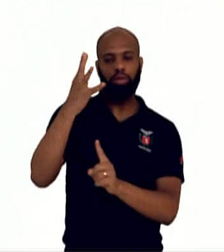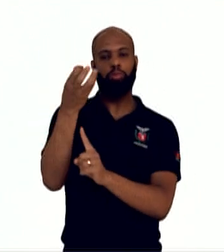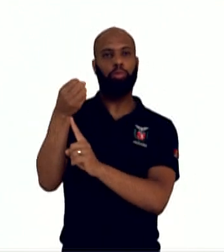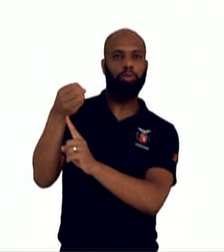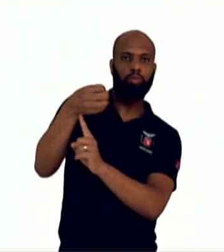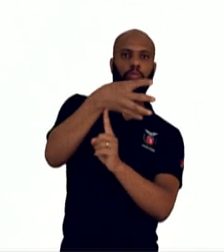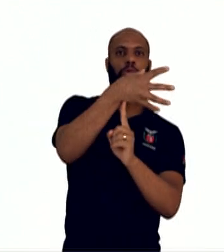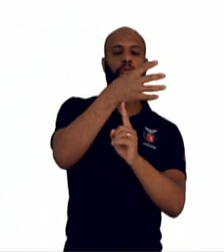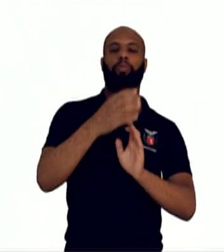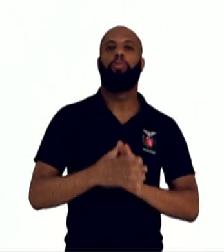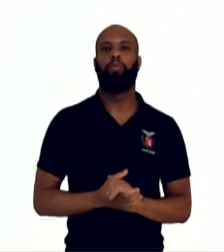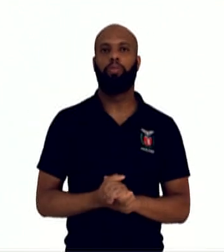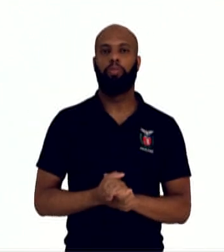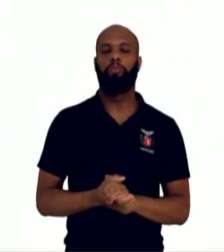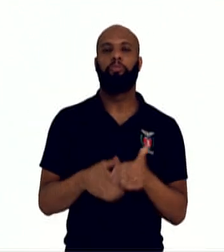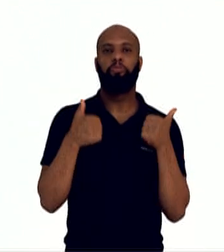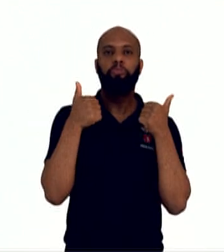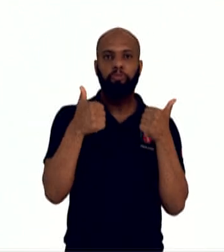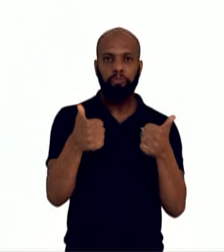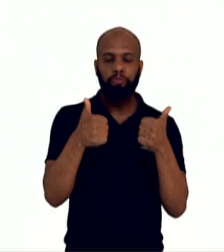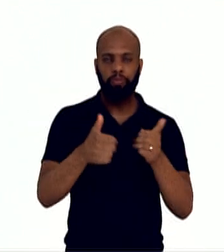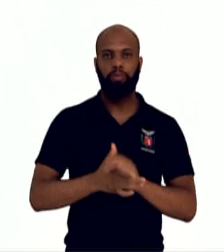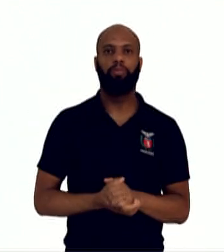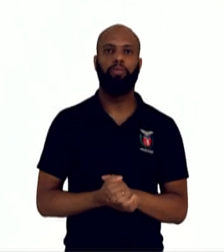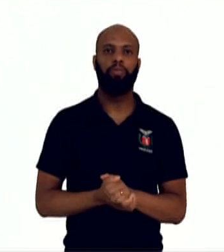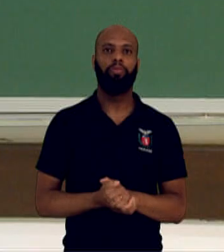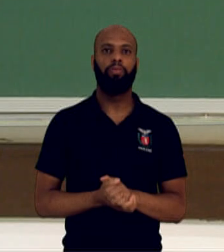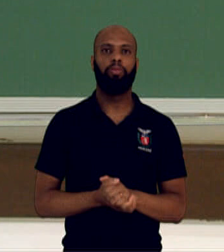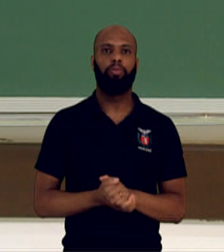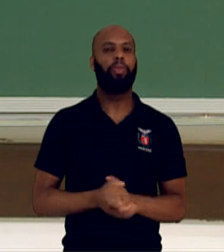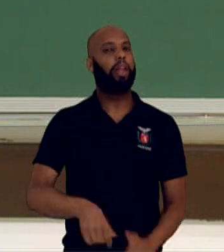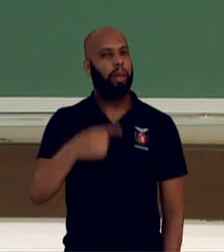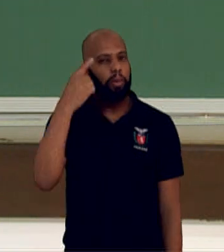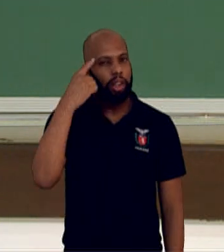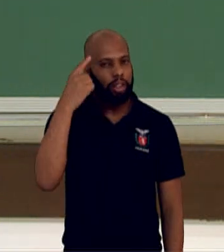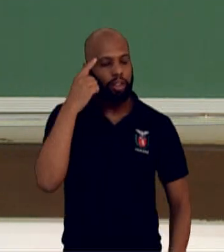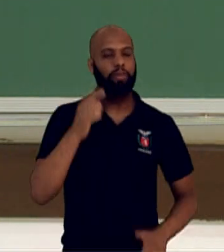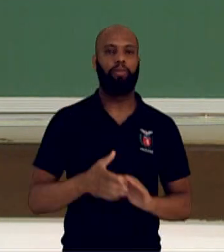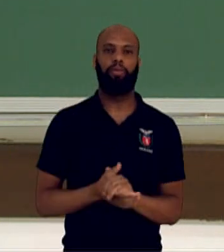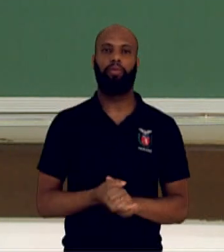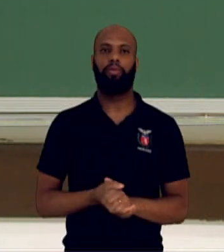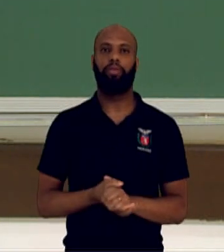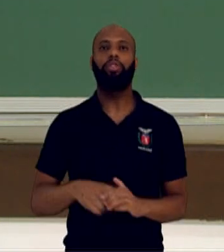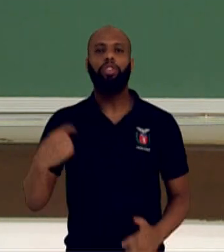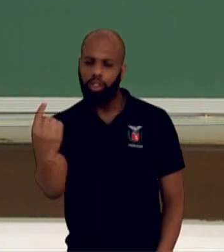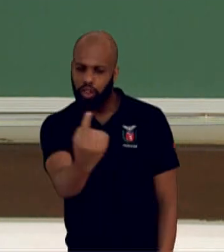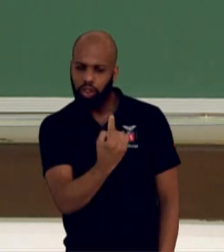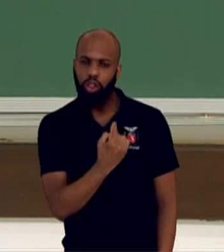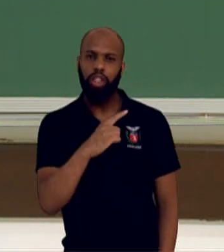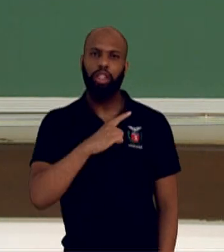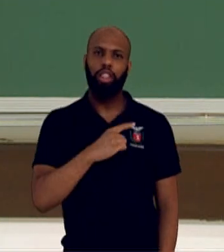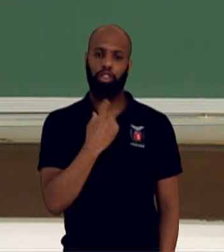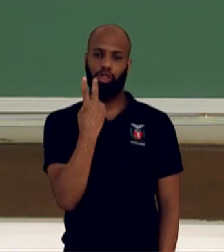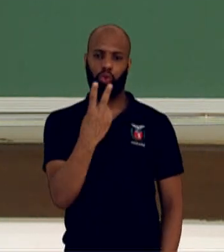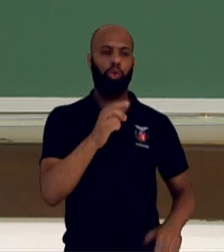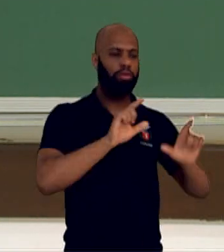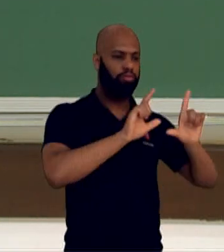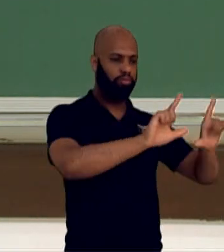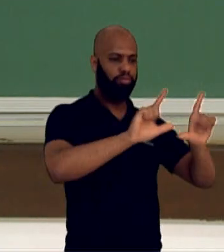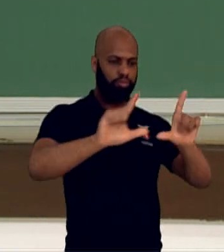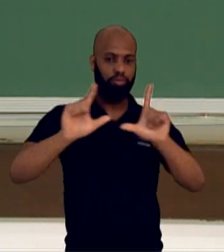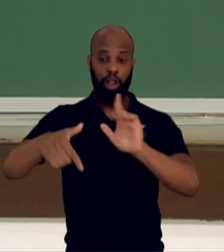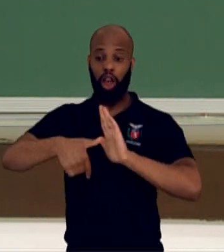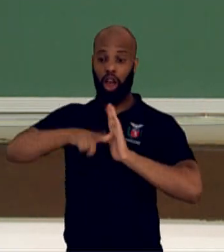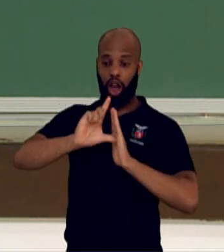Moderna. Certo? Muito bem, pessoal. Pensa lá, né? Nós tivemos duas exposições antes